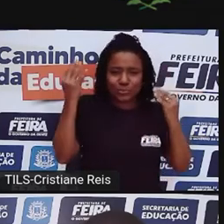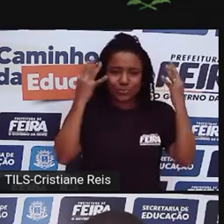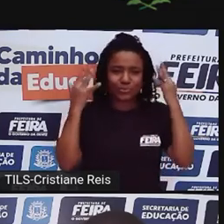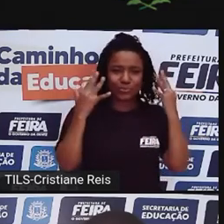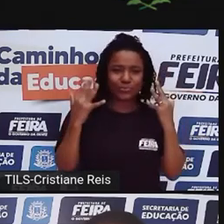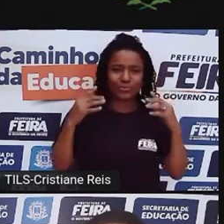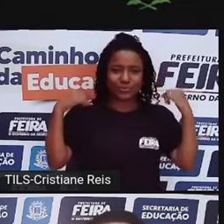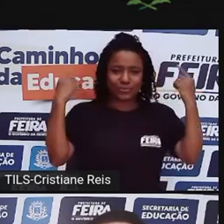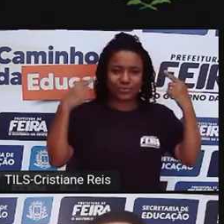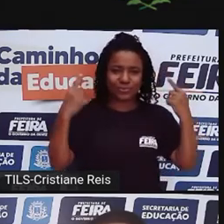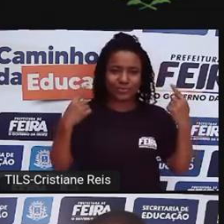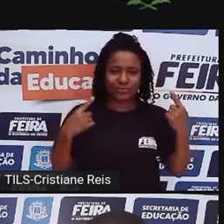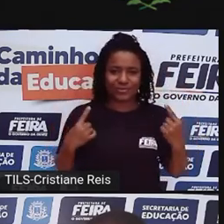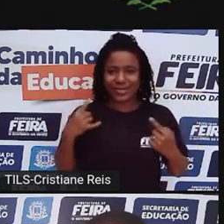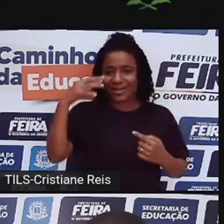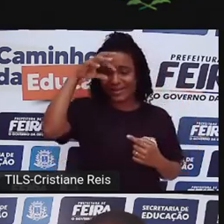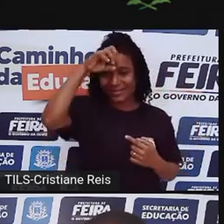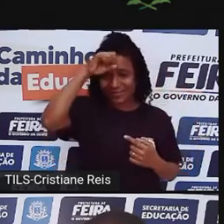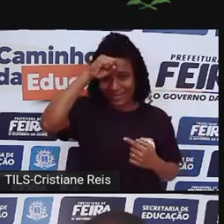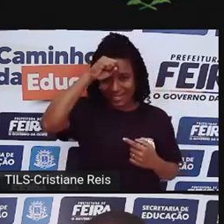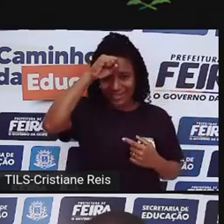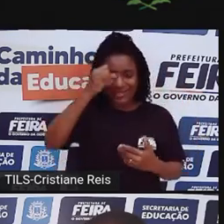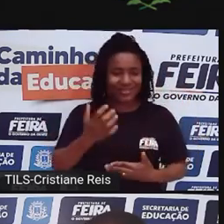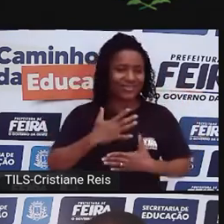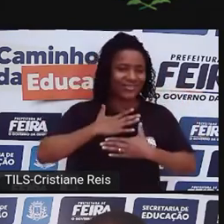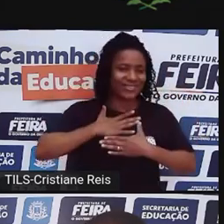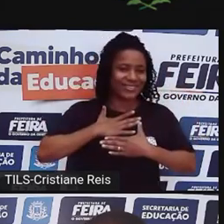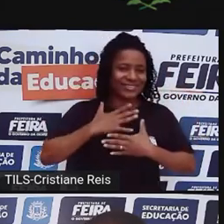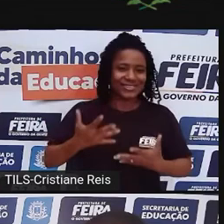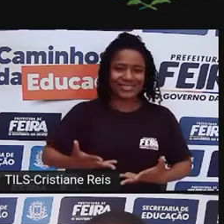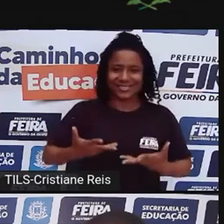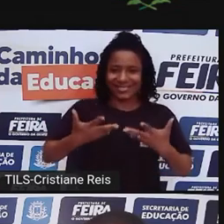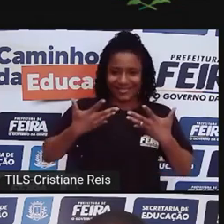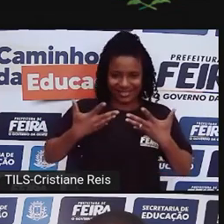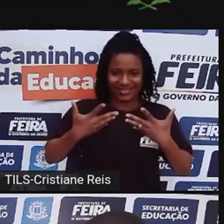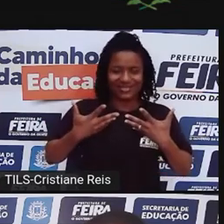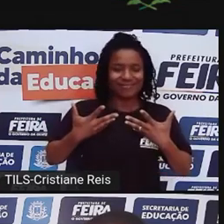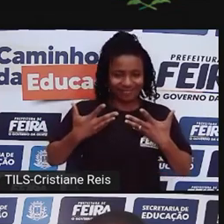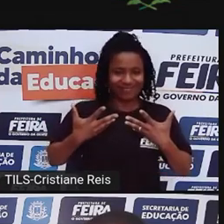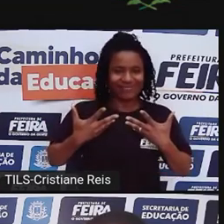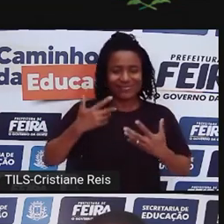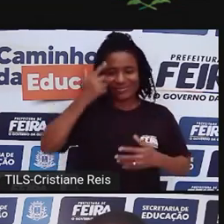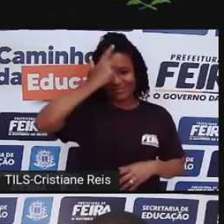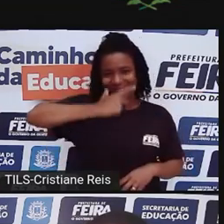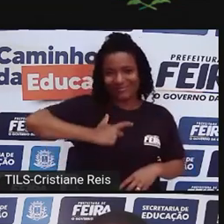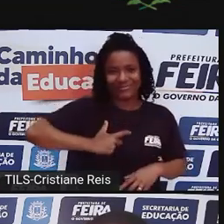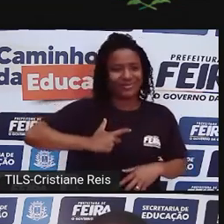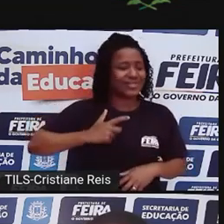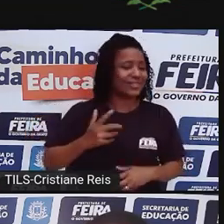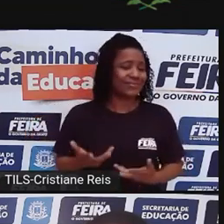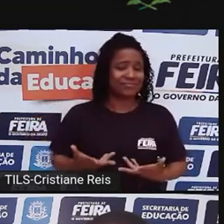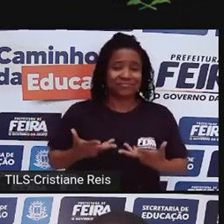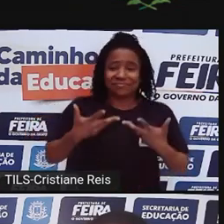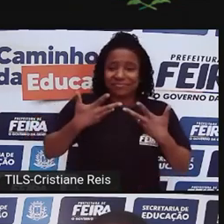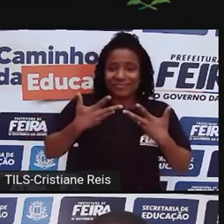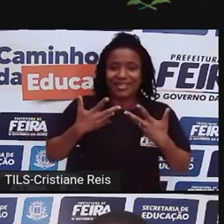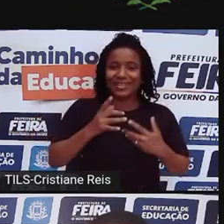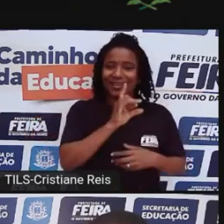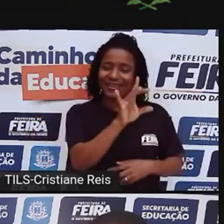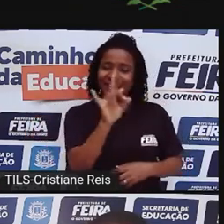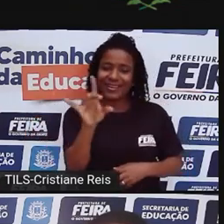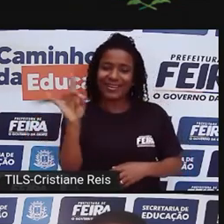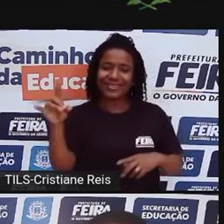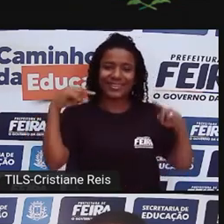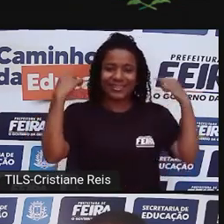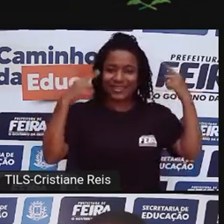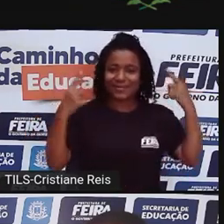curvatura. Aprenda a gostar de você como você realmente é. Então, cada cabelo, ele tem sua beleza.